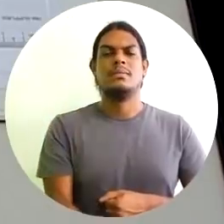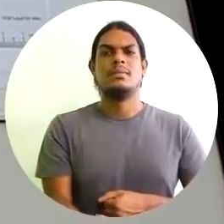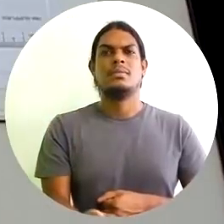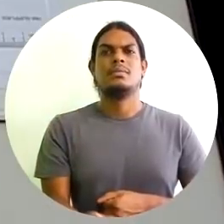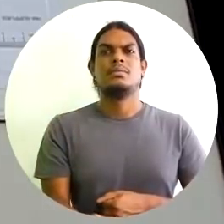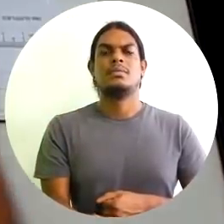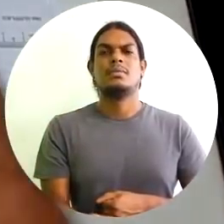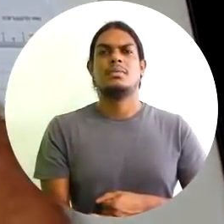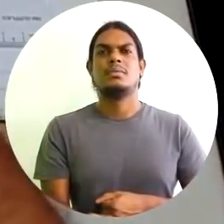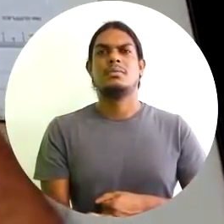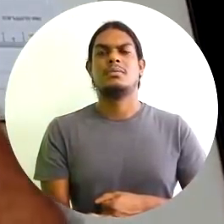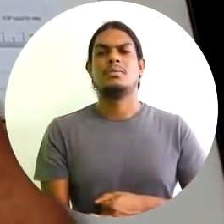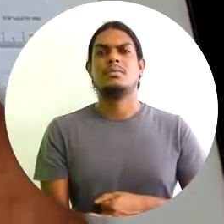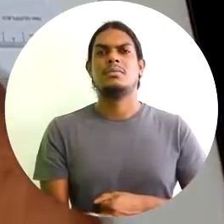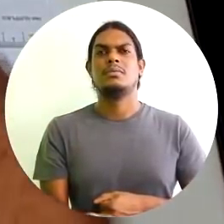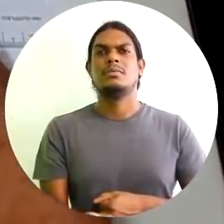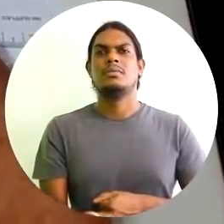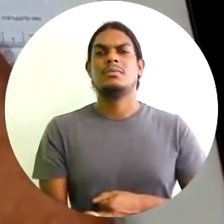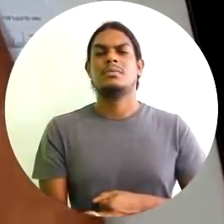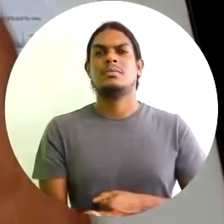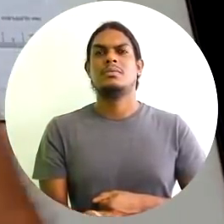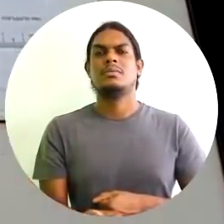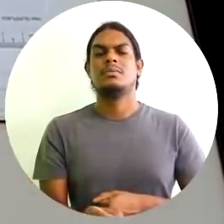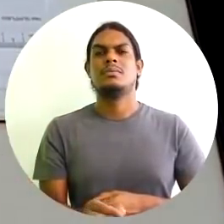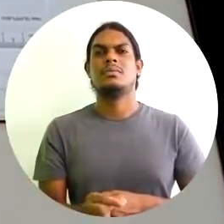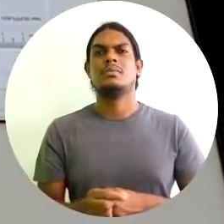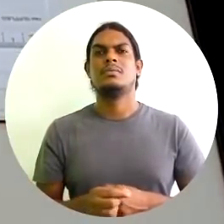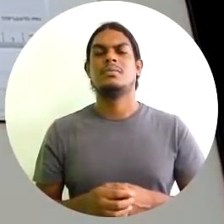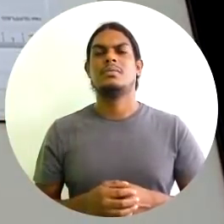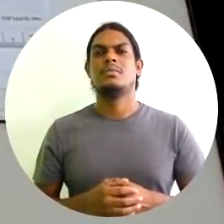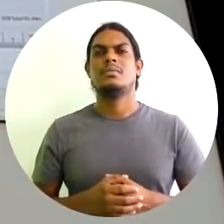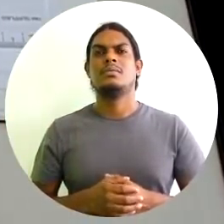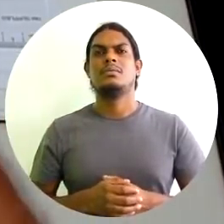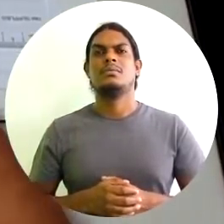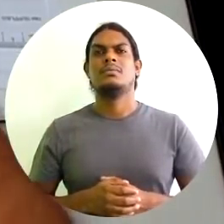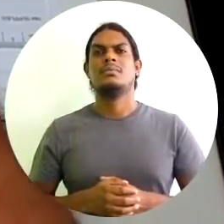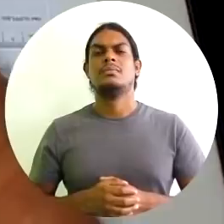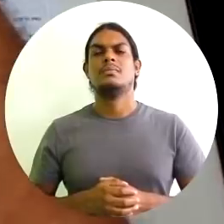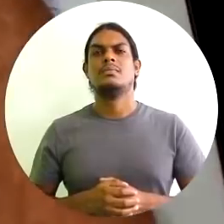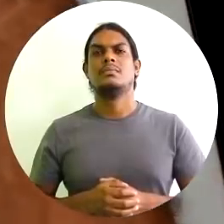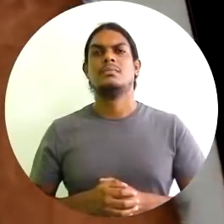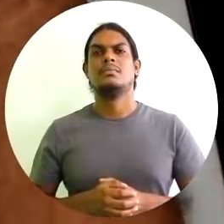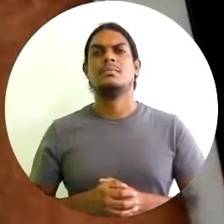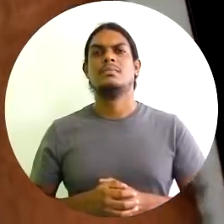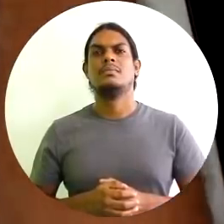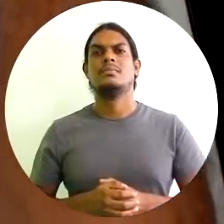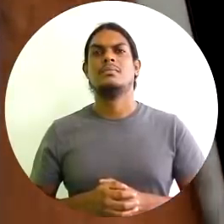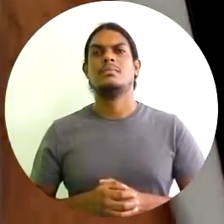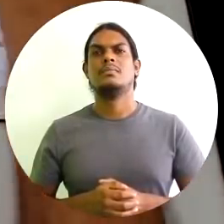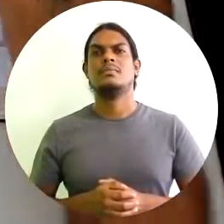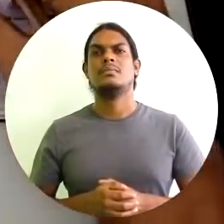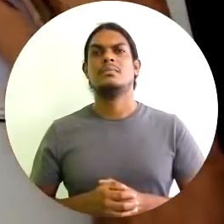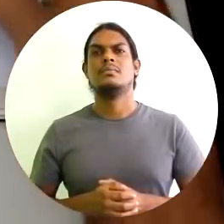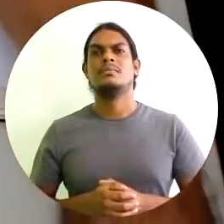e uma das faces fica fixa na base.